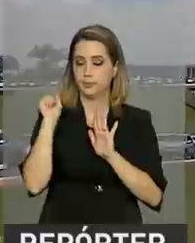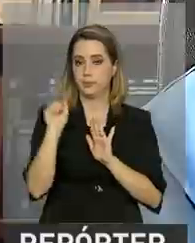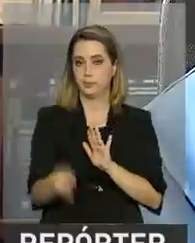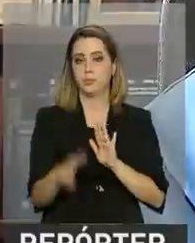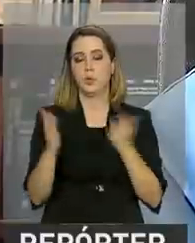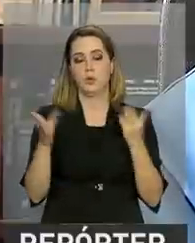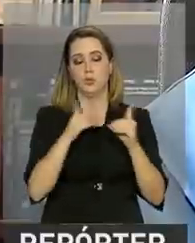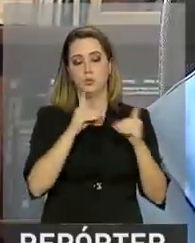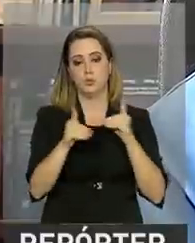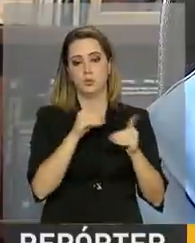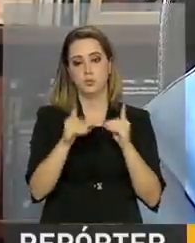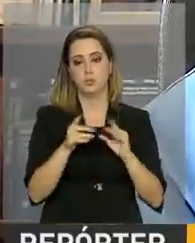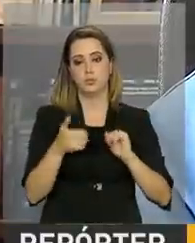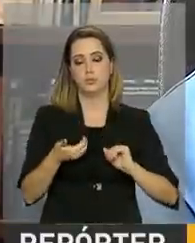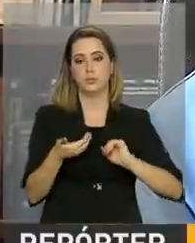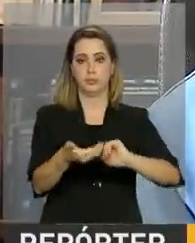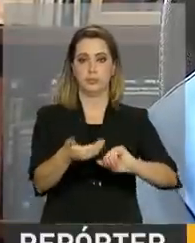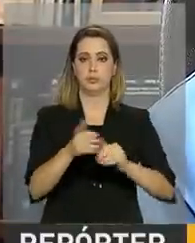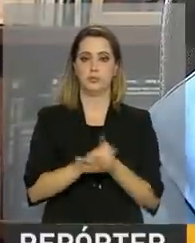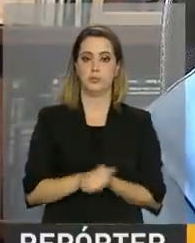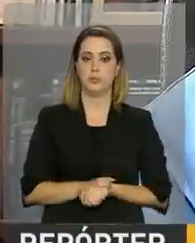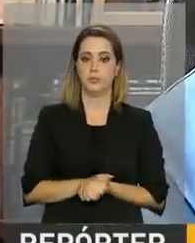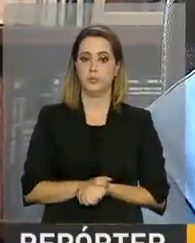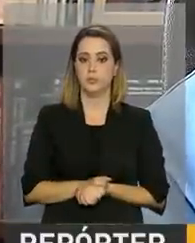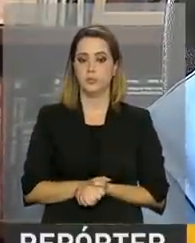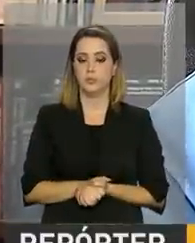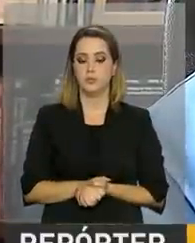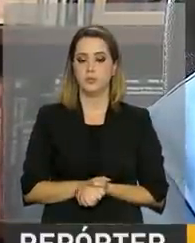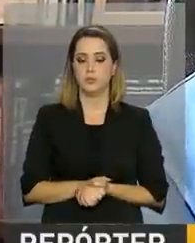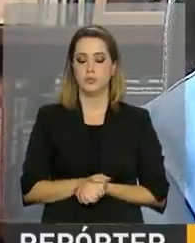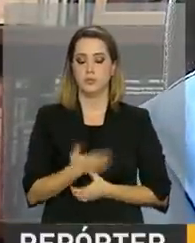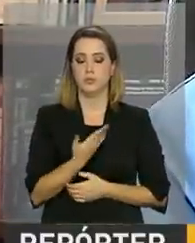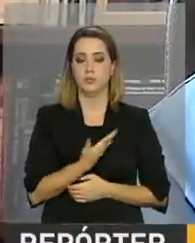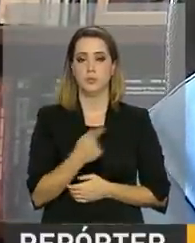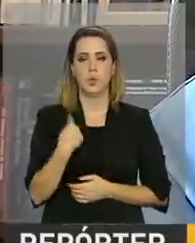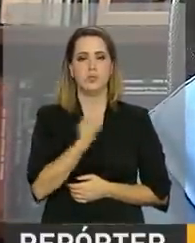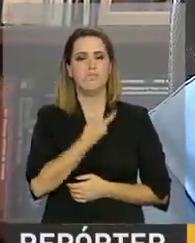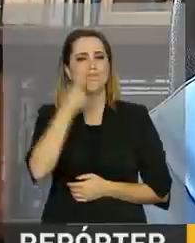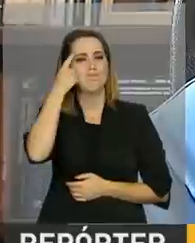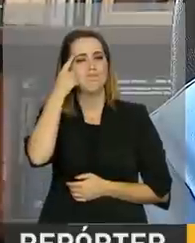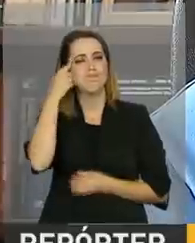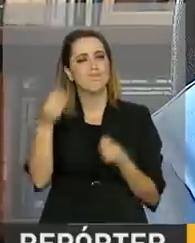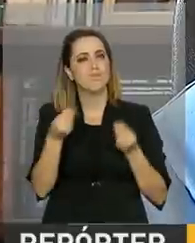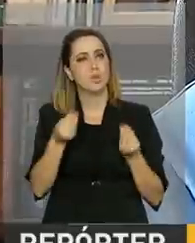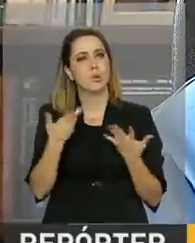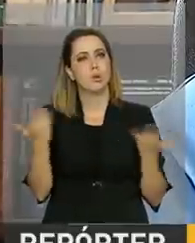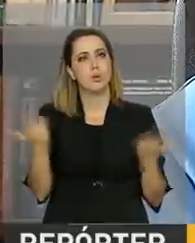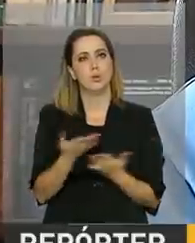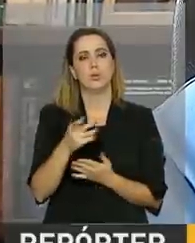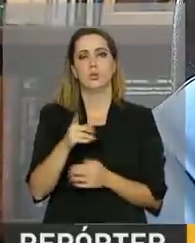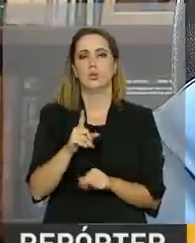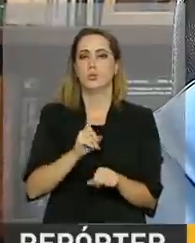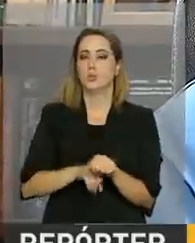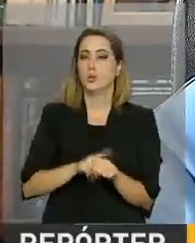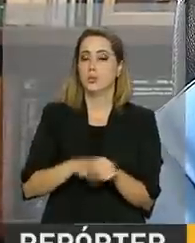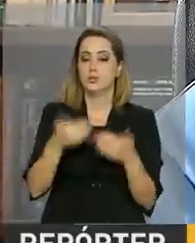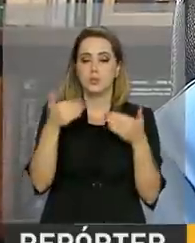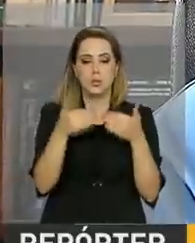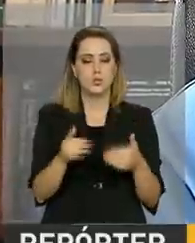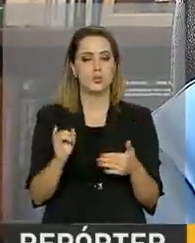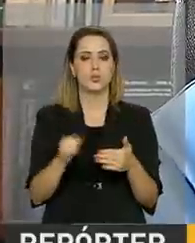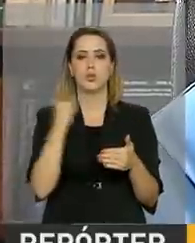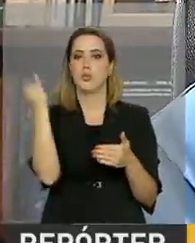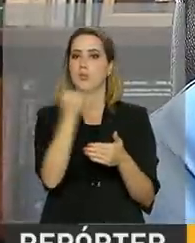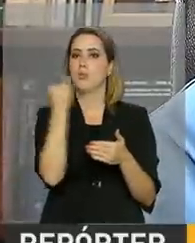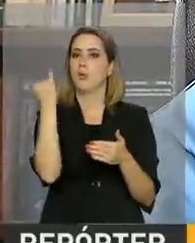Congresso. Nós não podemos imaginar que no contexto que nós vivenciamos e diante da